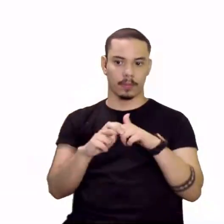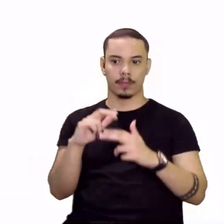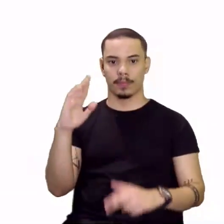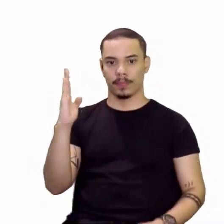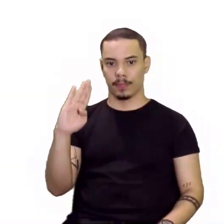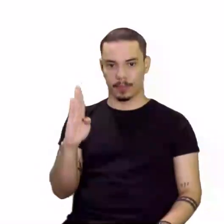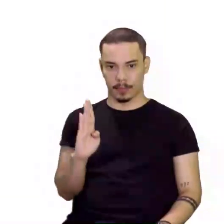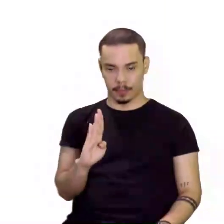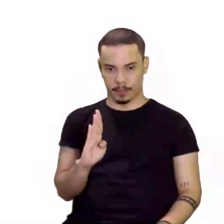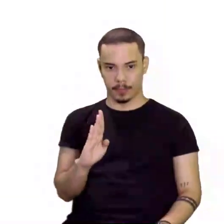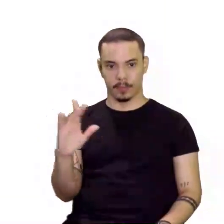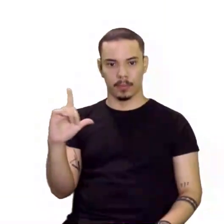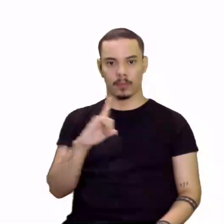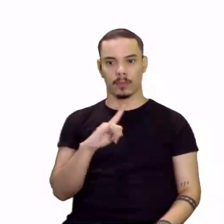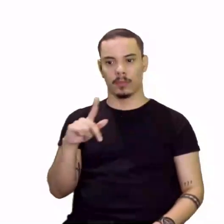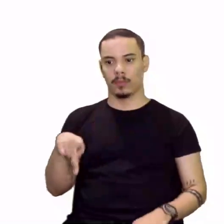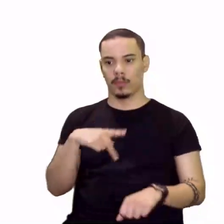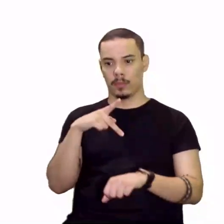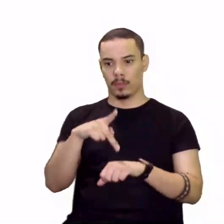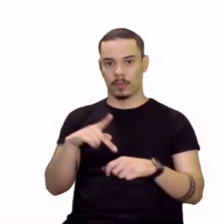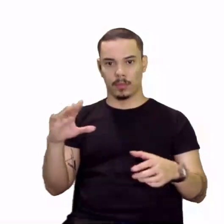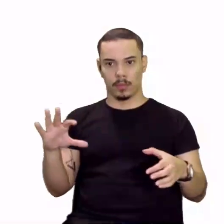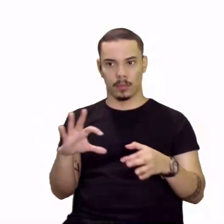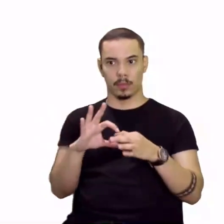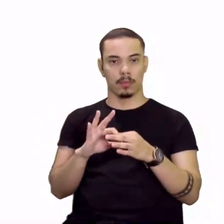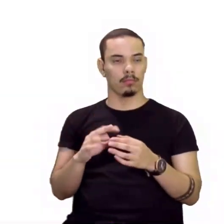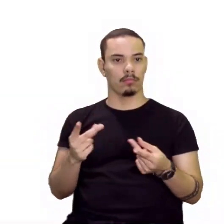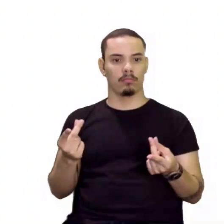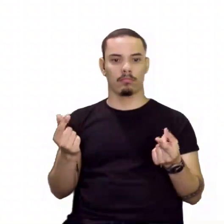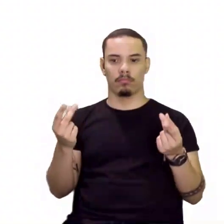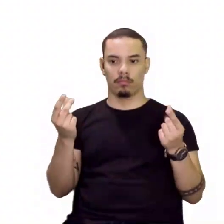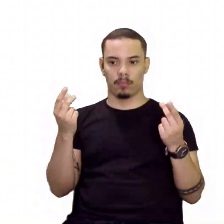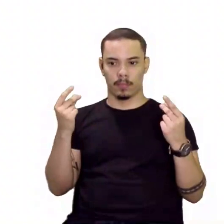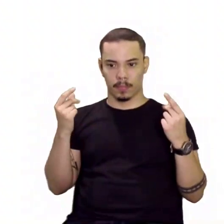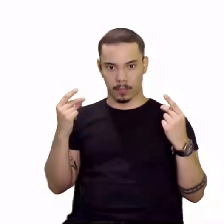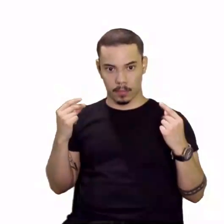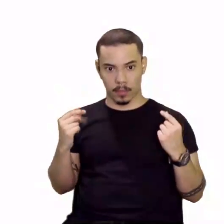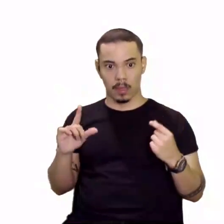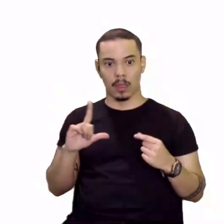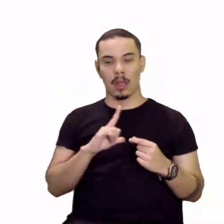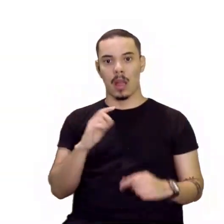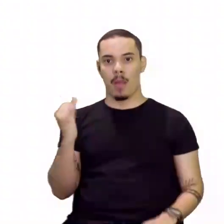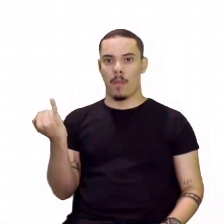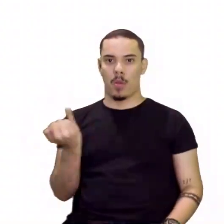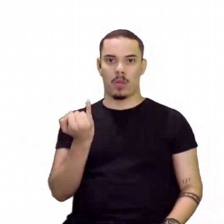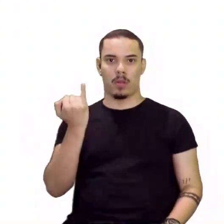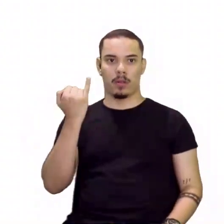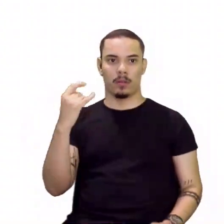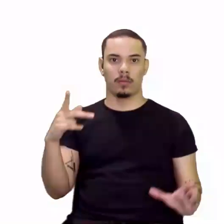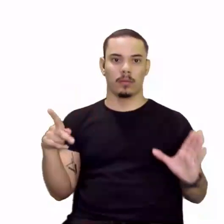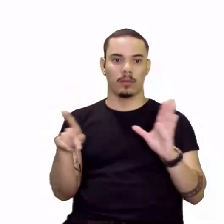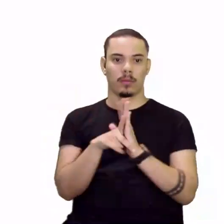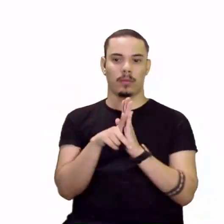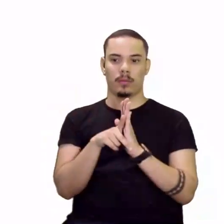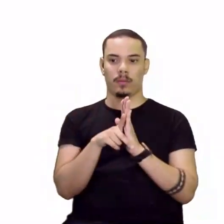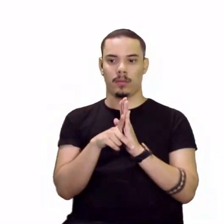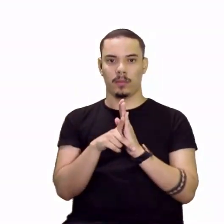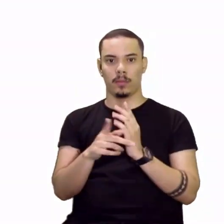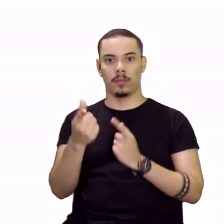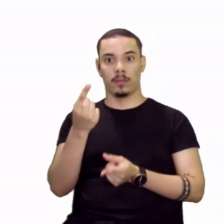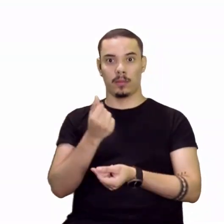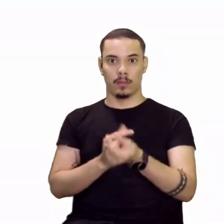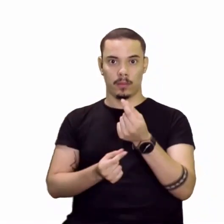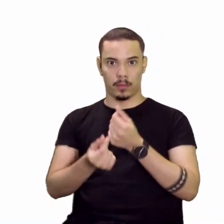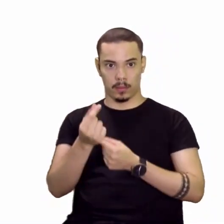Brasil é um país de formação geológica antiga, que vai ser importante para a